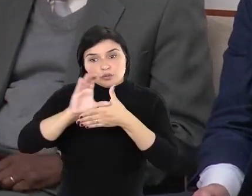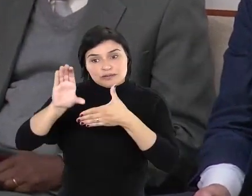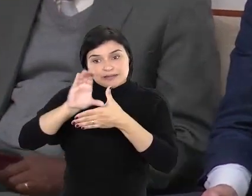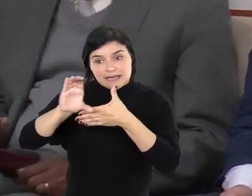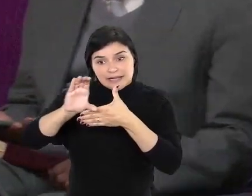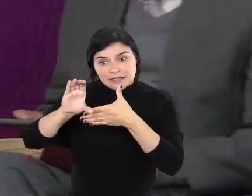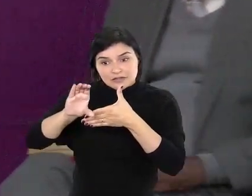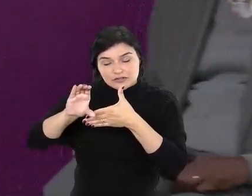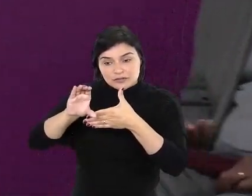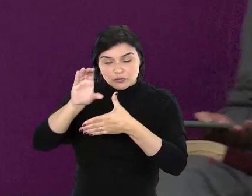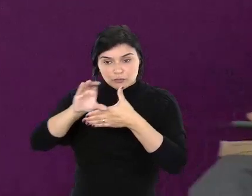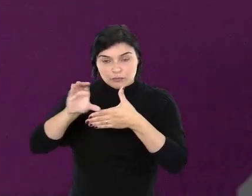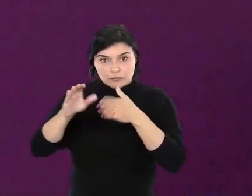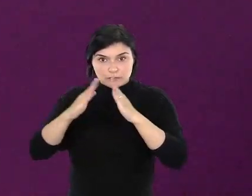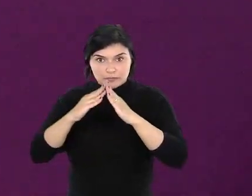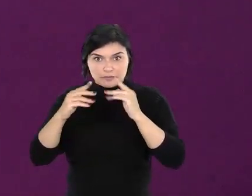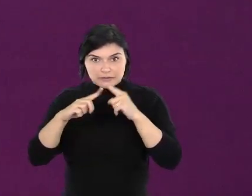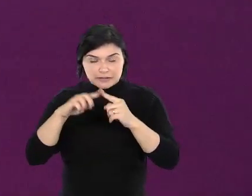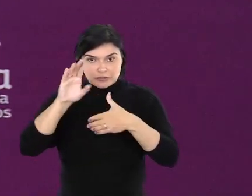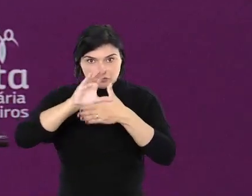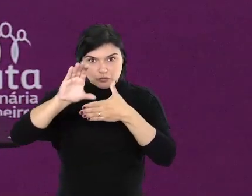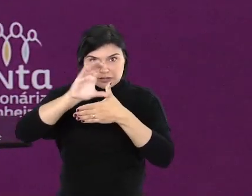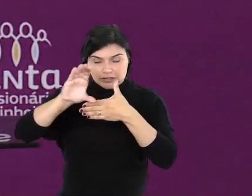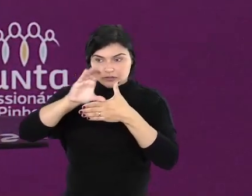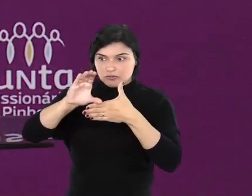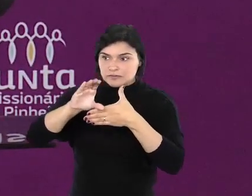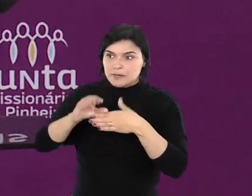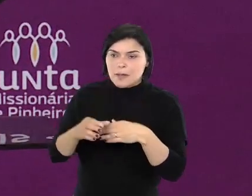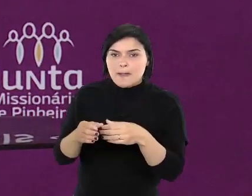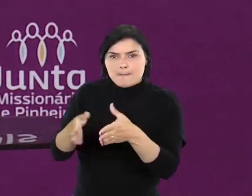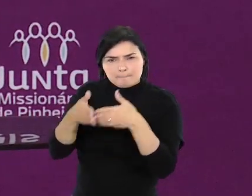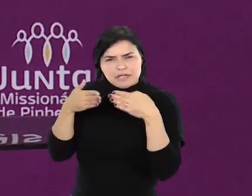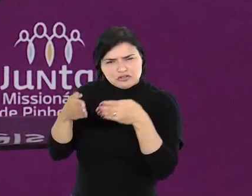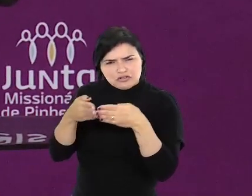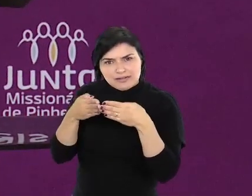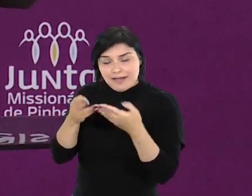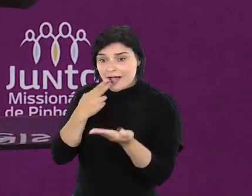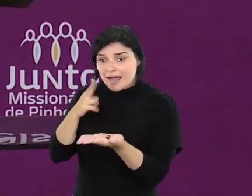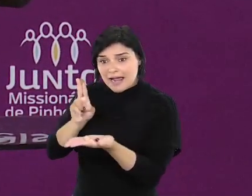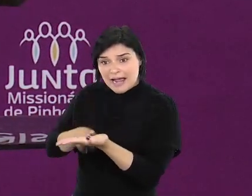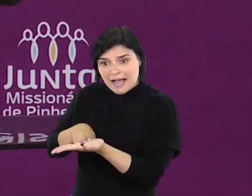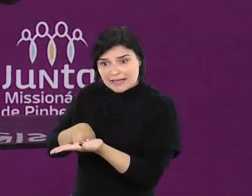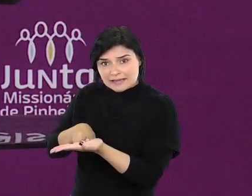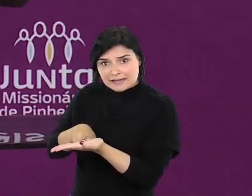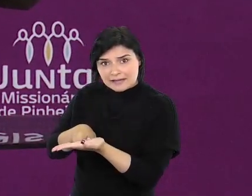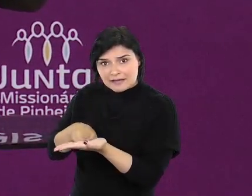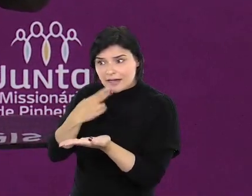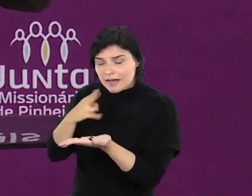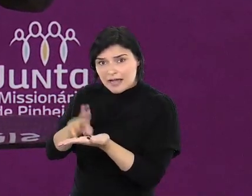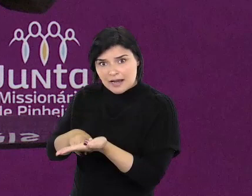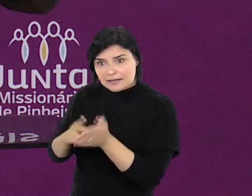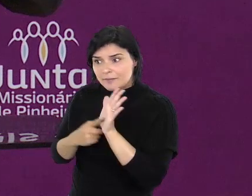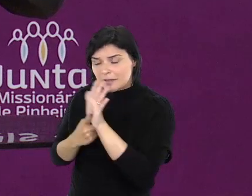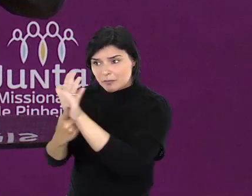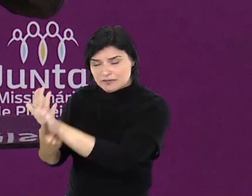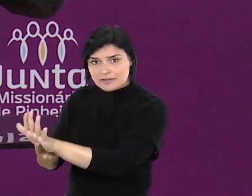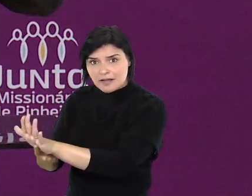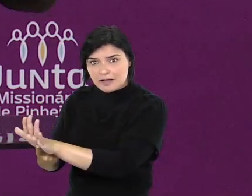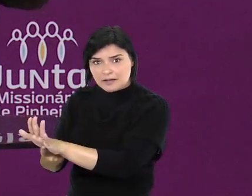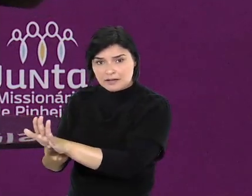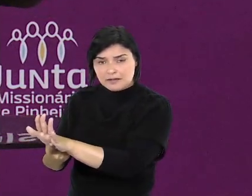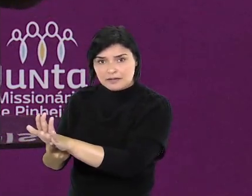aí Paulo diz assim Senhora eu não tenho carta de recomendação vocês são a minha carta escrita